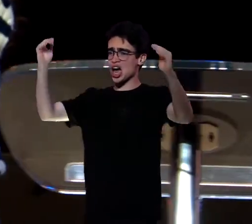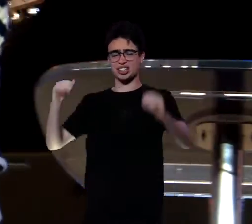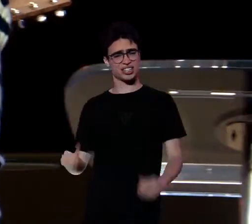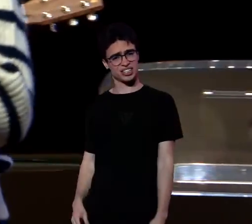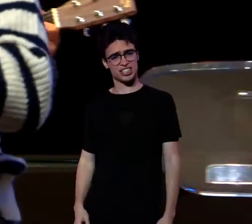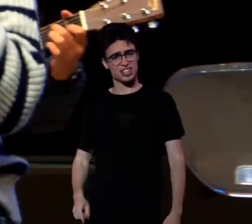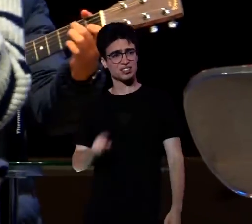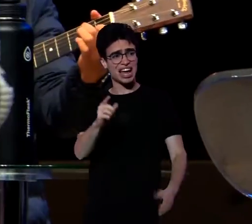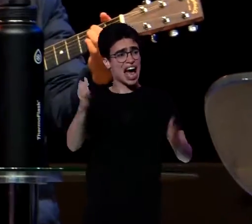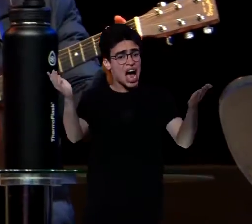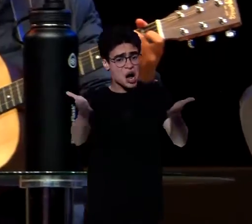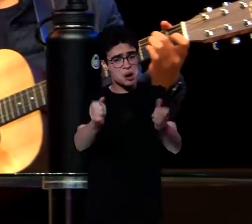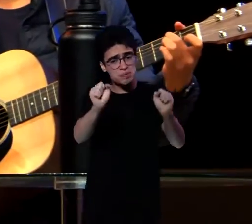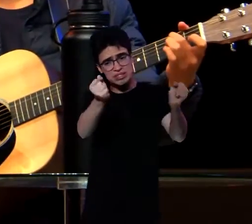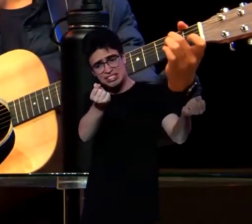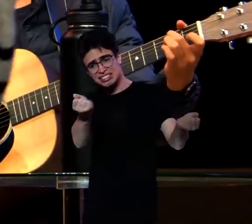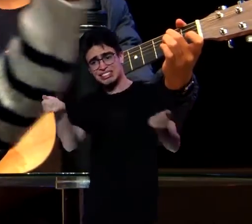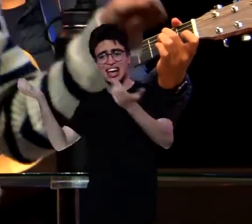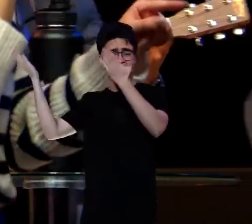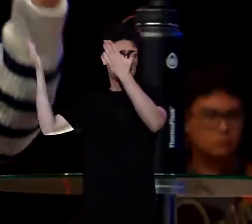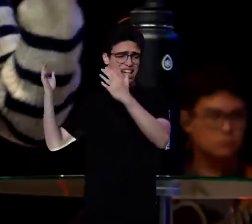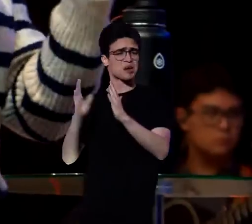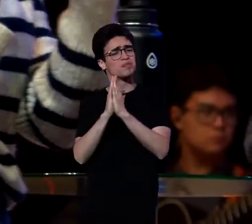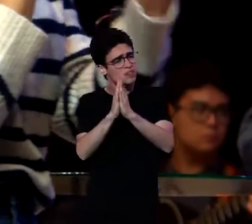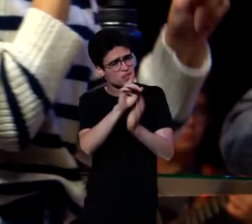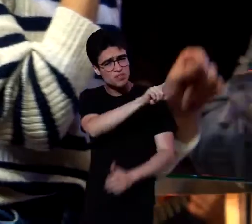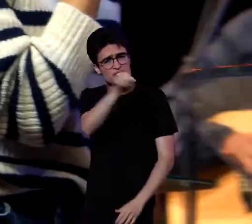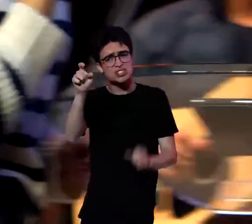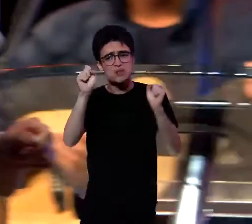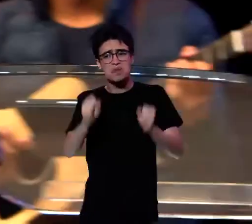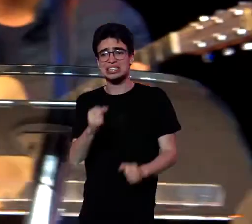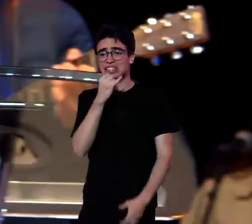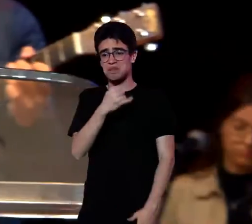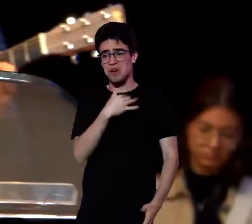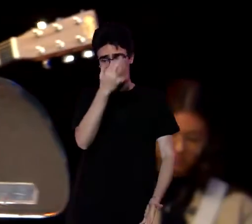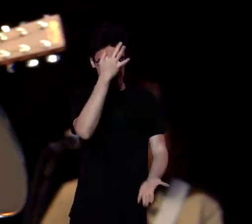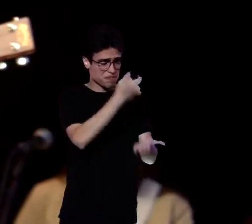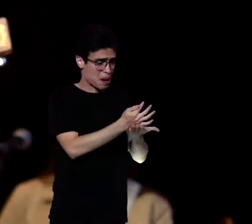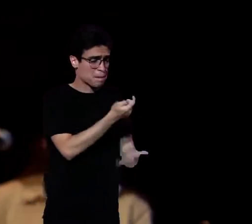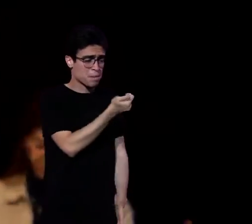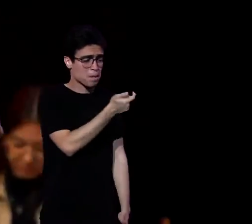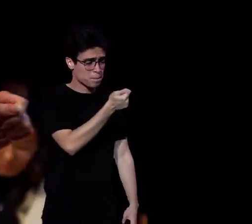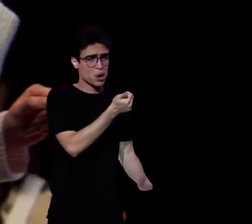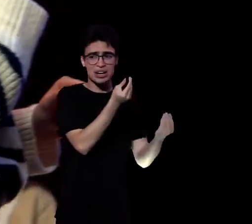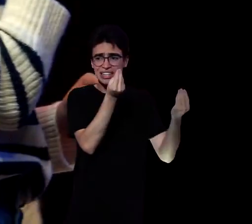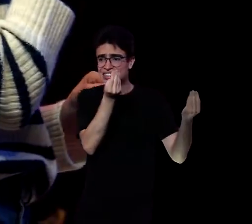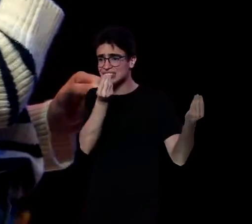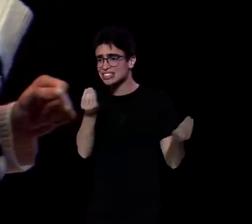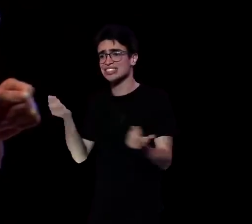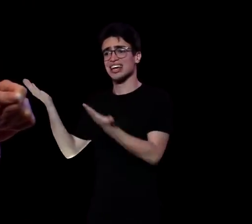Entrega agora, começa a fazer a sua oração. Entrega a sua falta de fé.